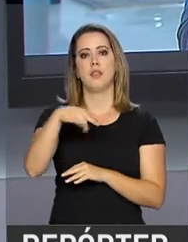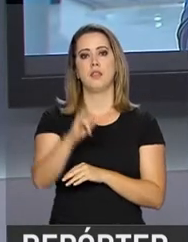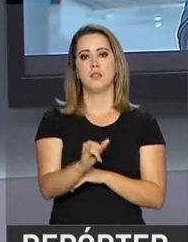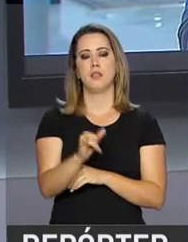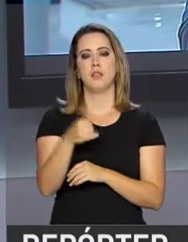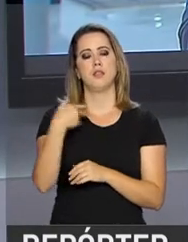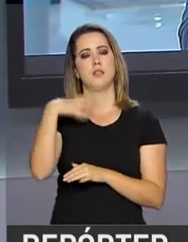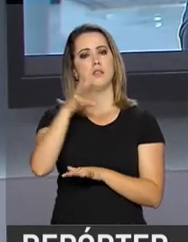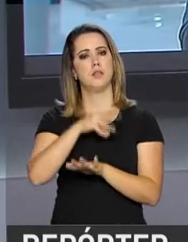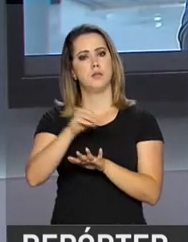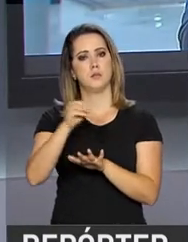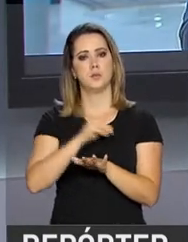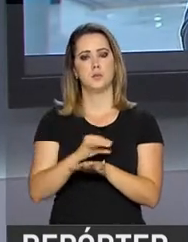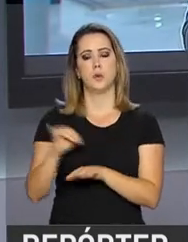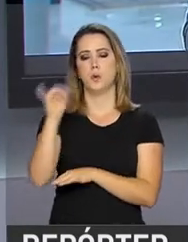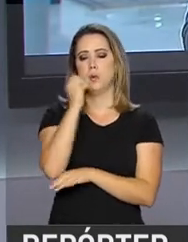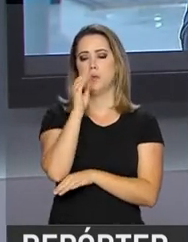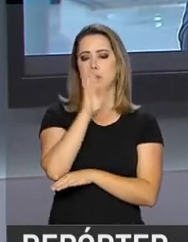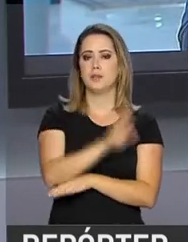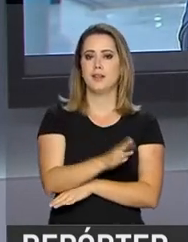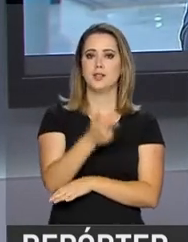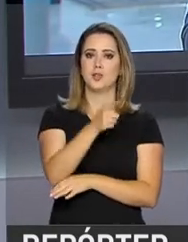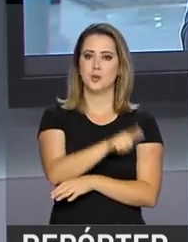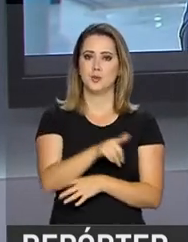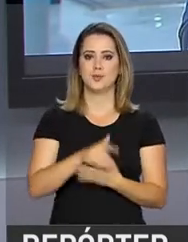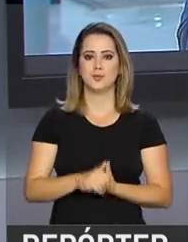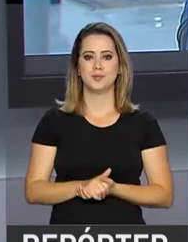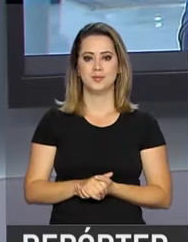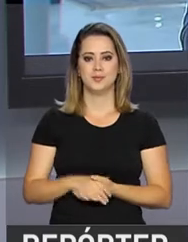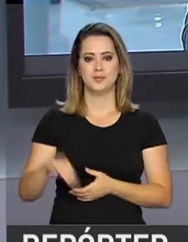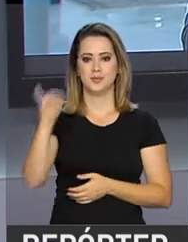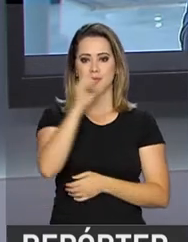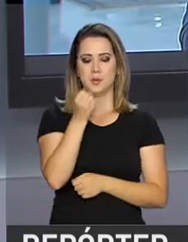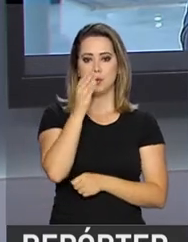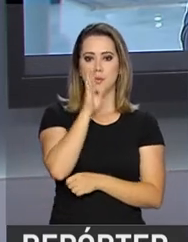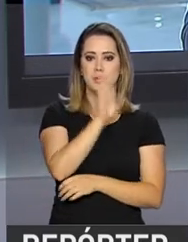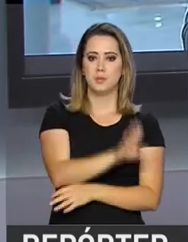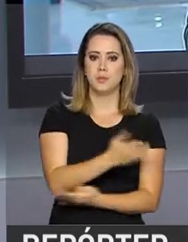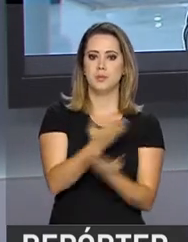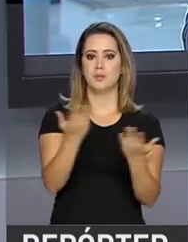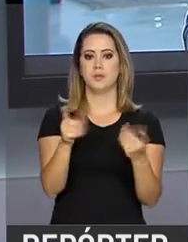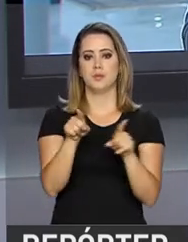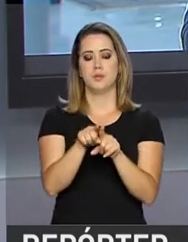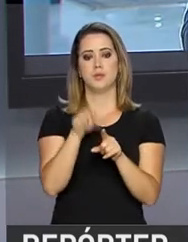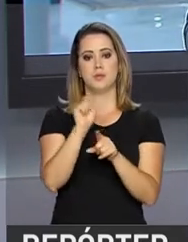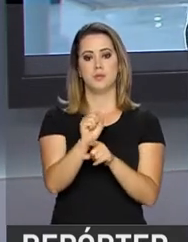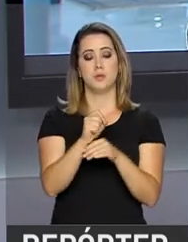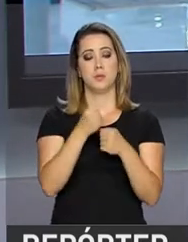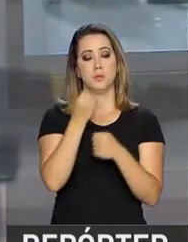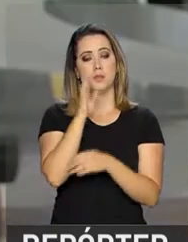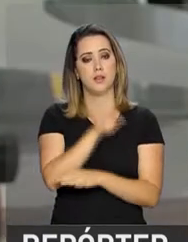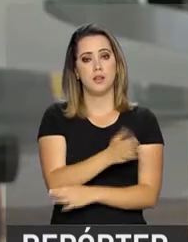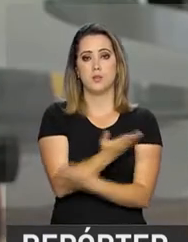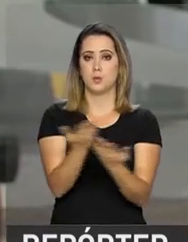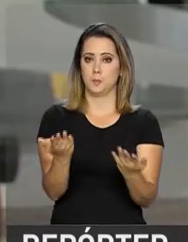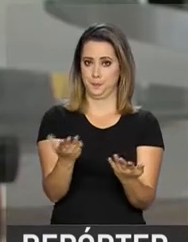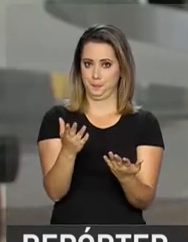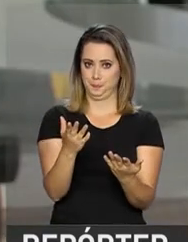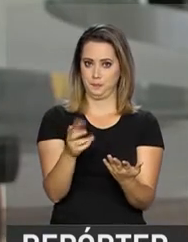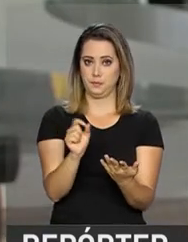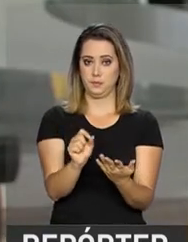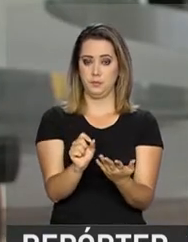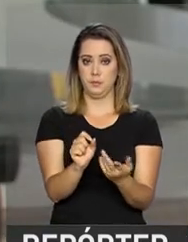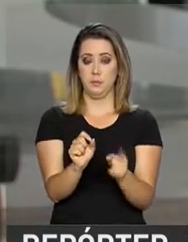mais informações boa tarde novamente nem boa tarde novamente pra você e ele é boa tarde a todos olha ali